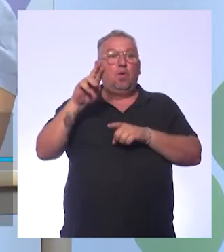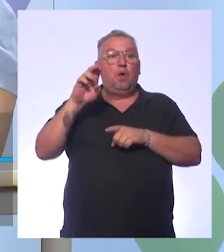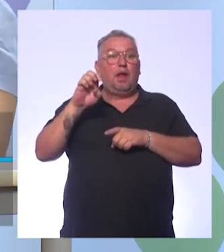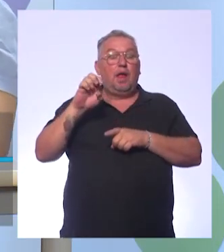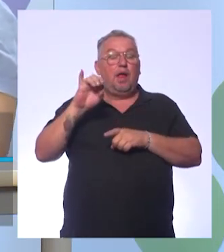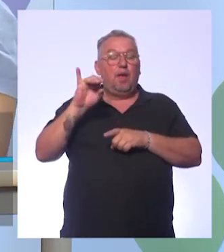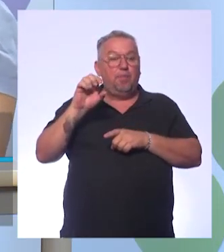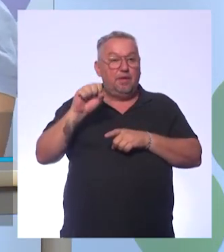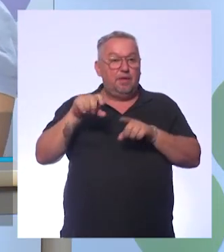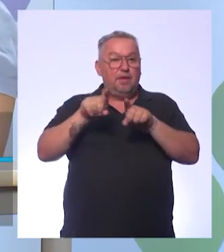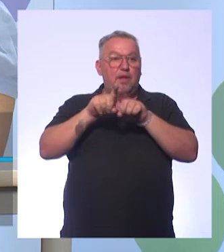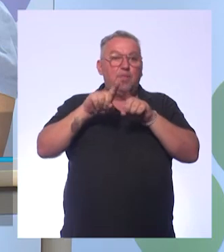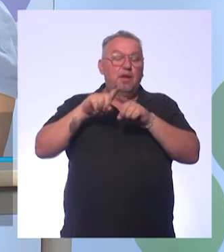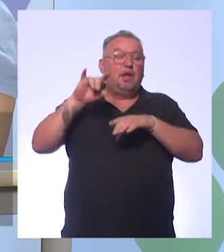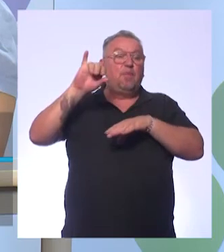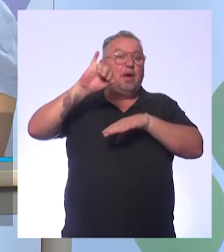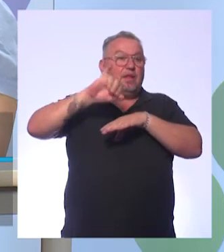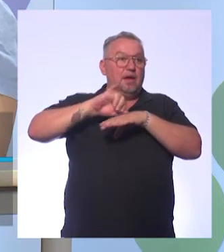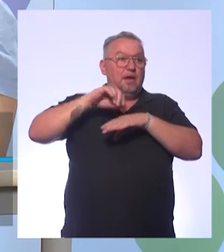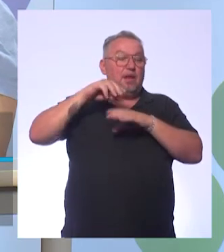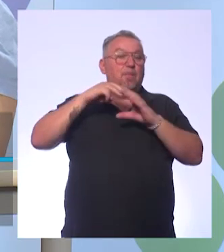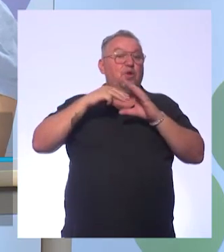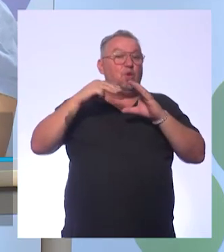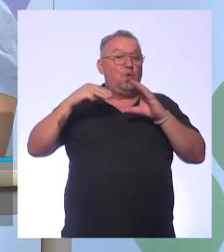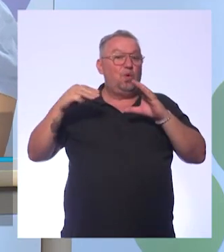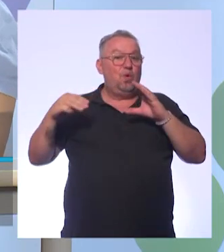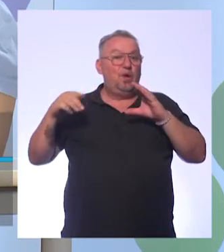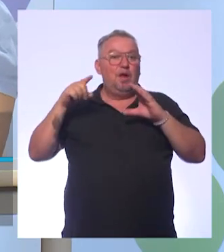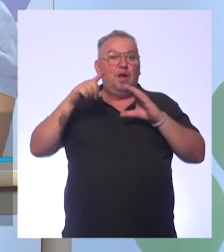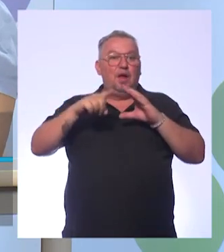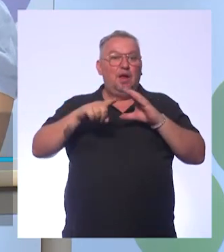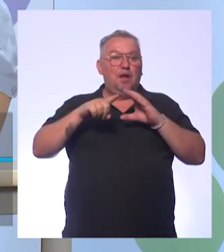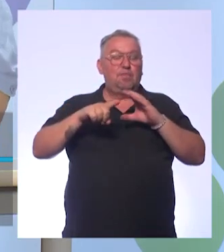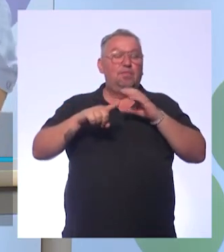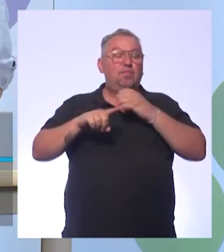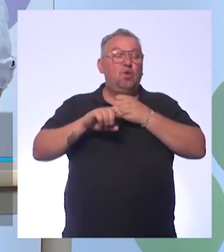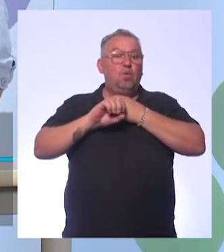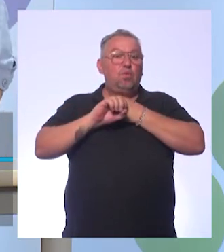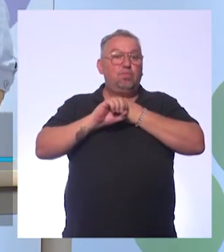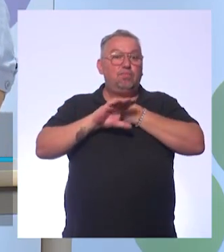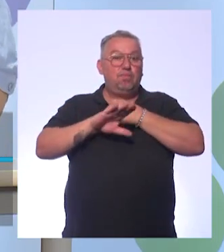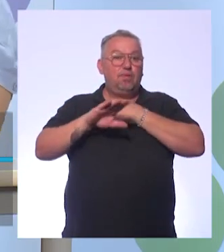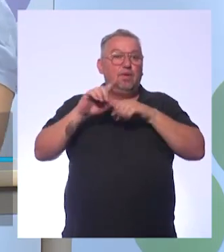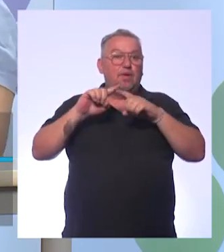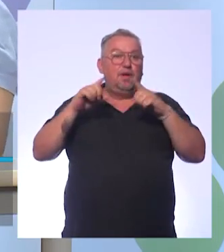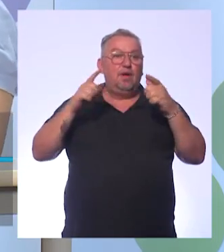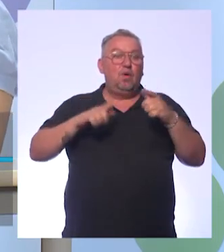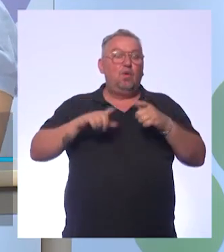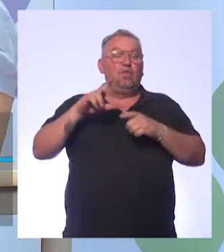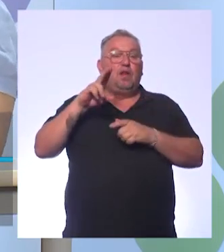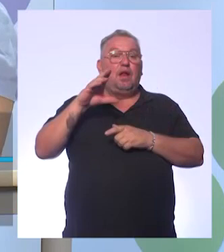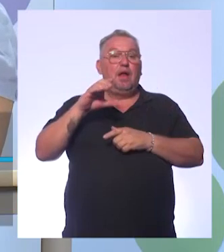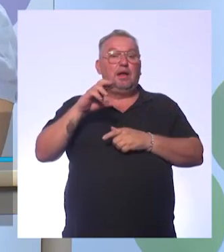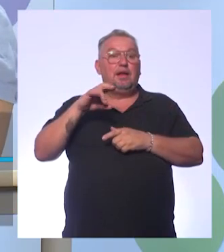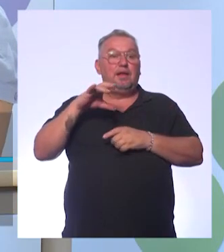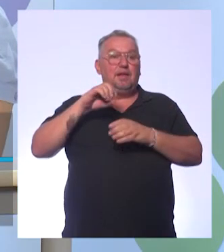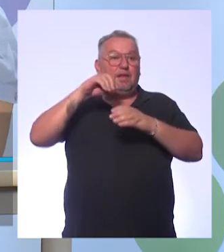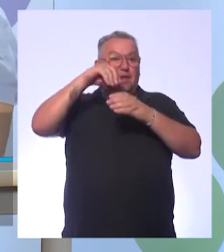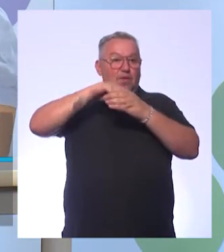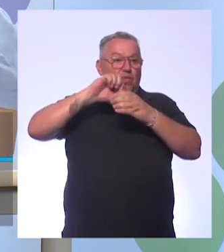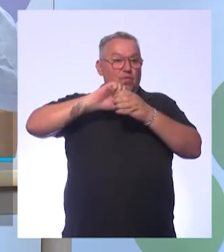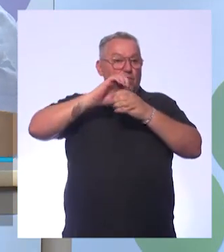acontece lá na matriz da mitocôndria, essa parte aí da cadeia respiratória vai ser na crista, né? Ou na Muito membrana bem. interna da